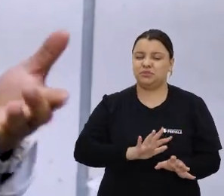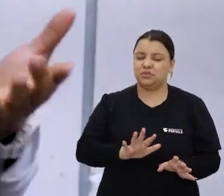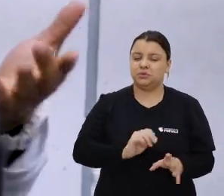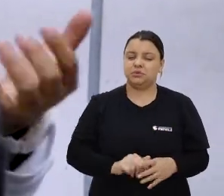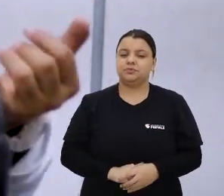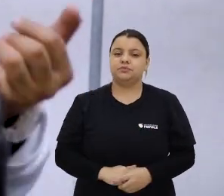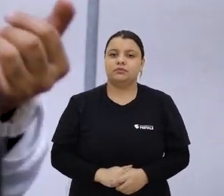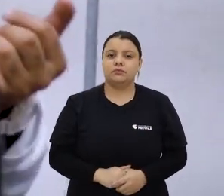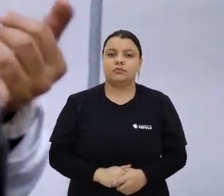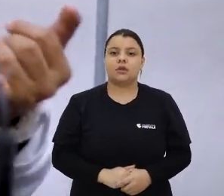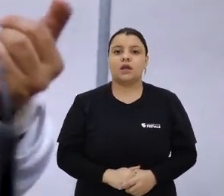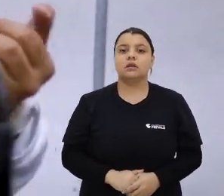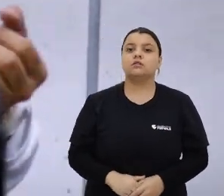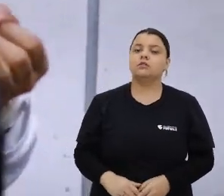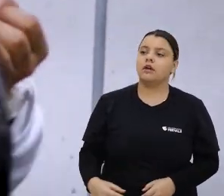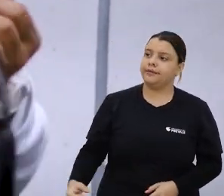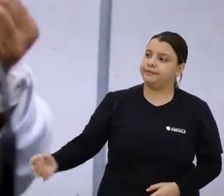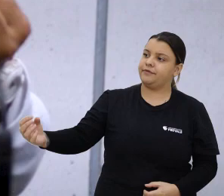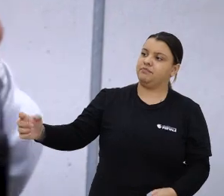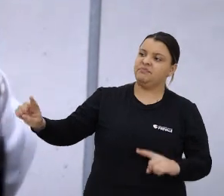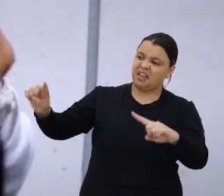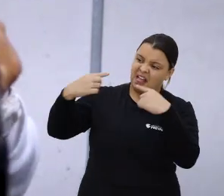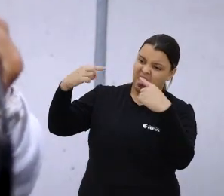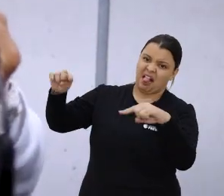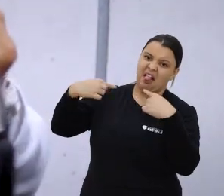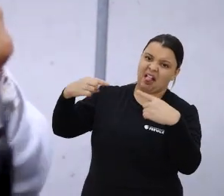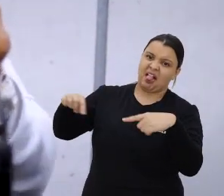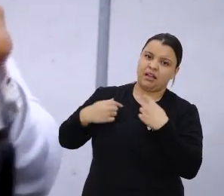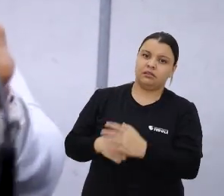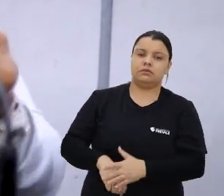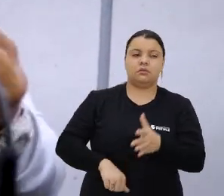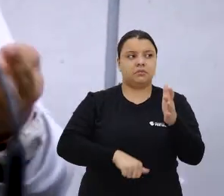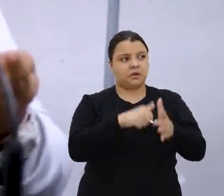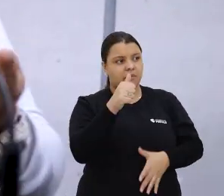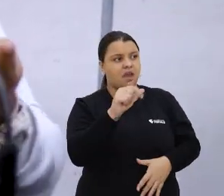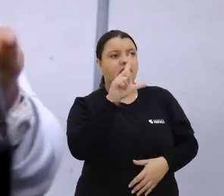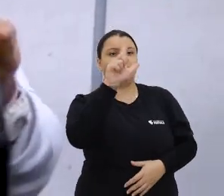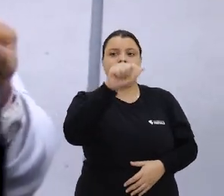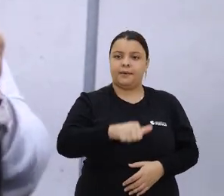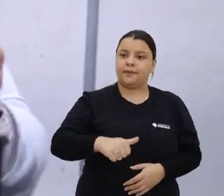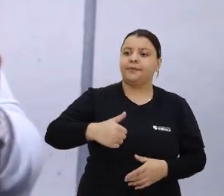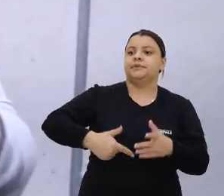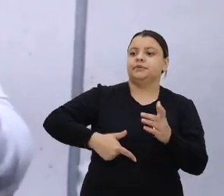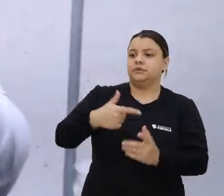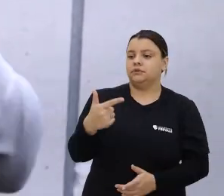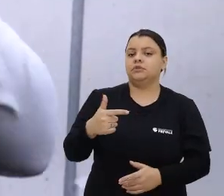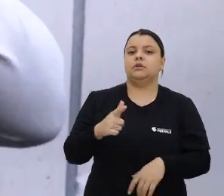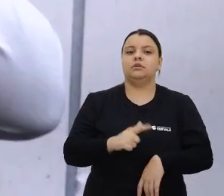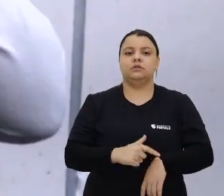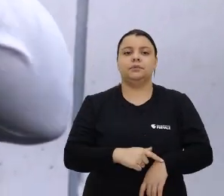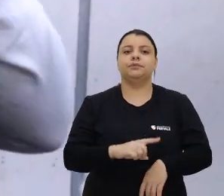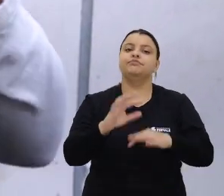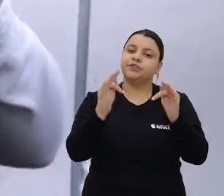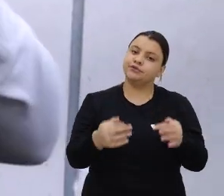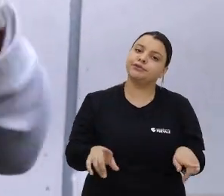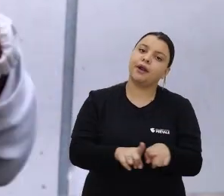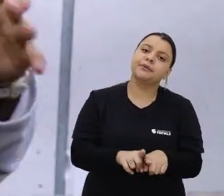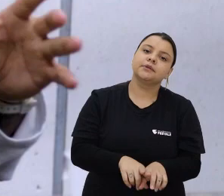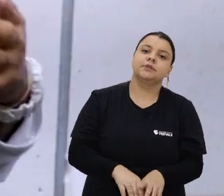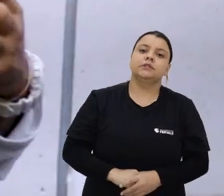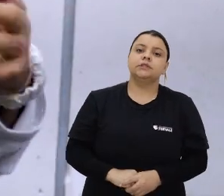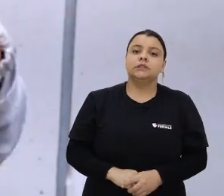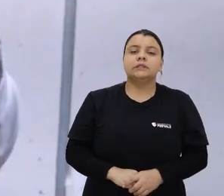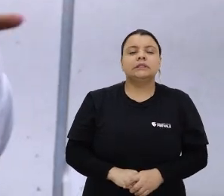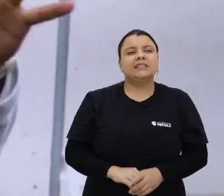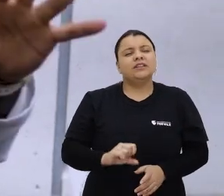eu fui alvo dos xingamentos antes de começar o jogo, no final do primeiro tempo, antes de começar o segundo tempo e no final da partida. Só que